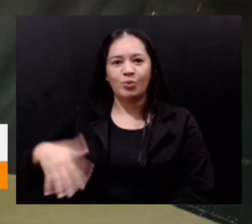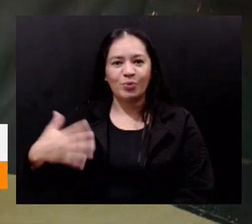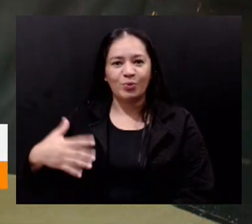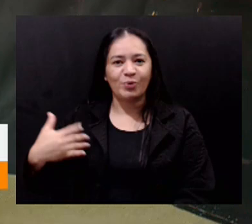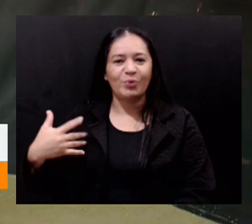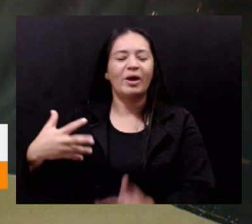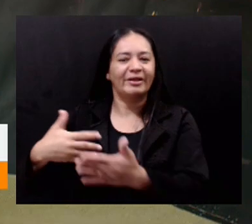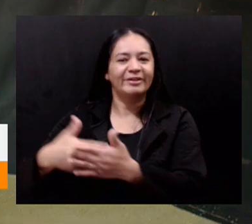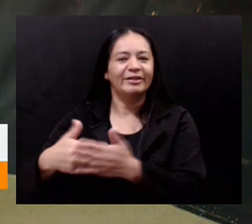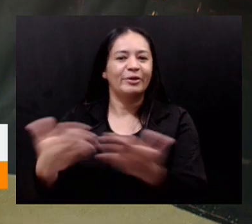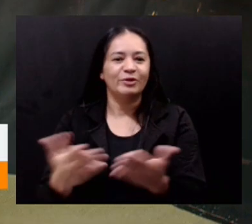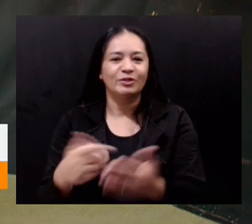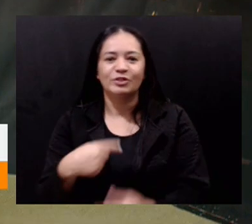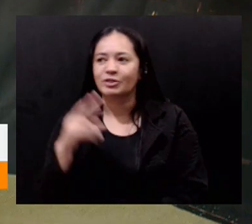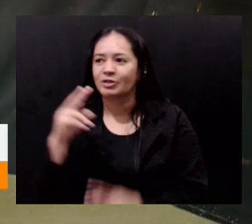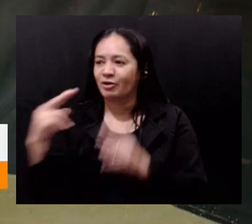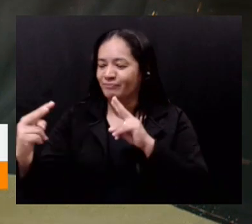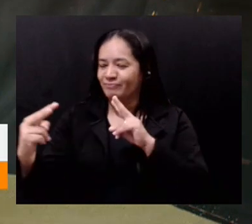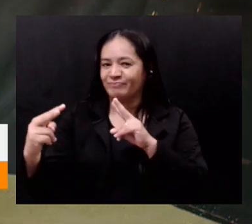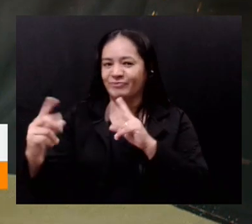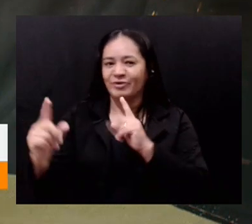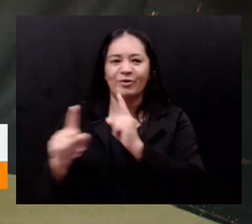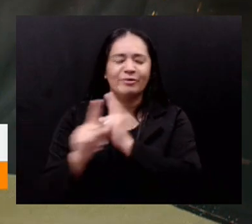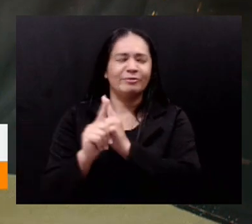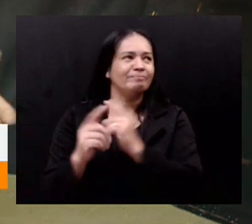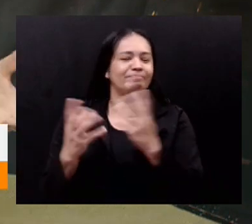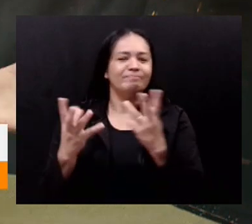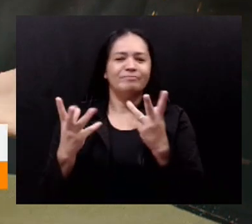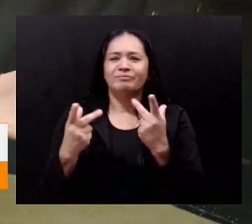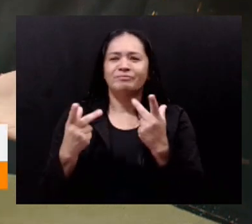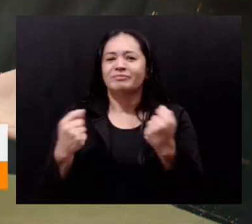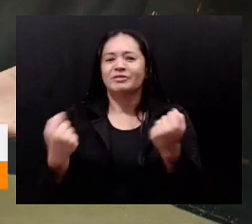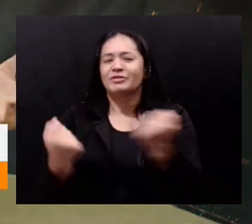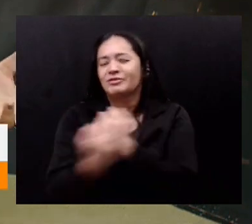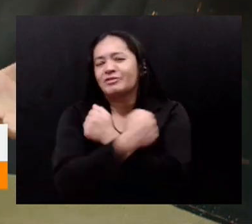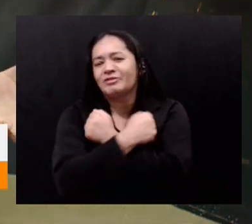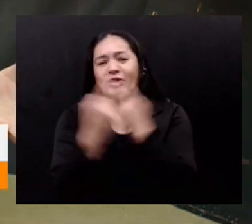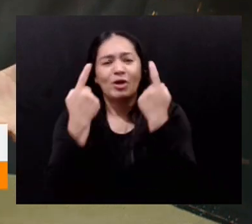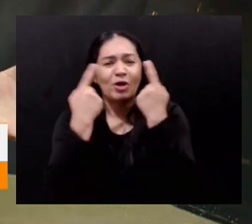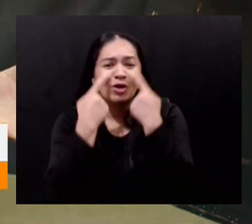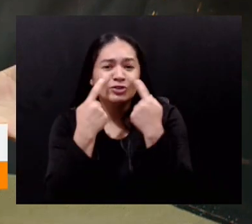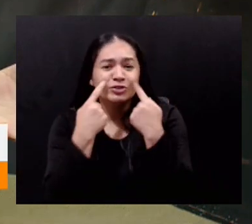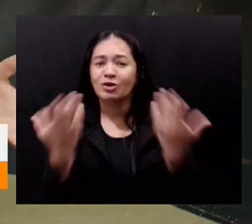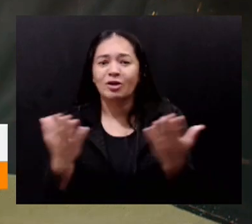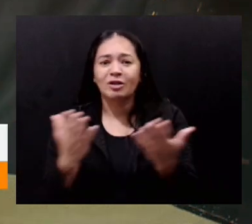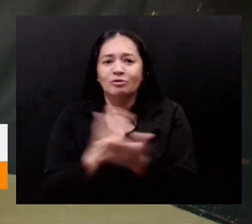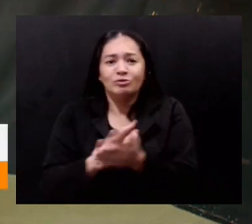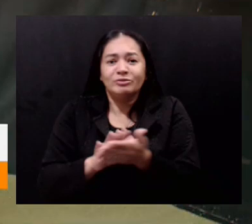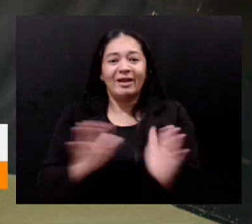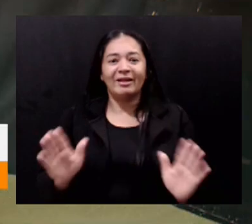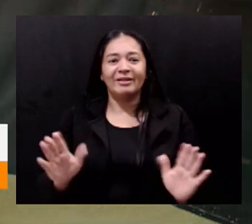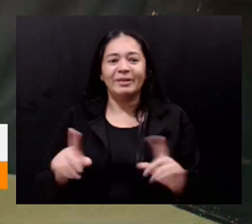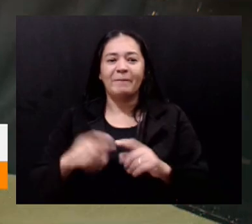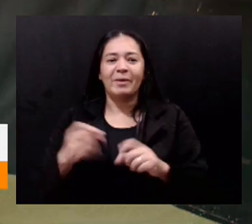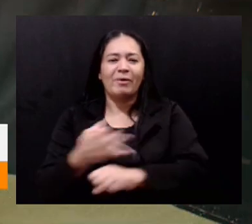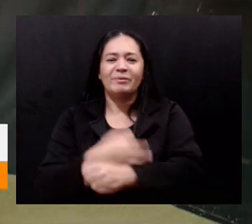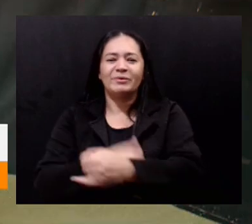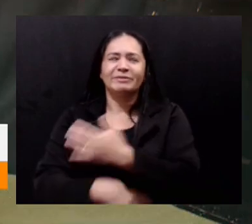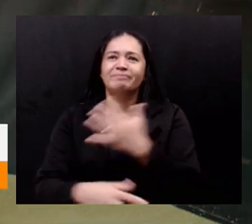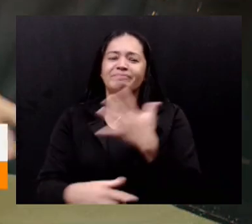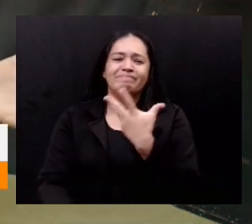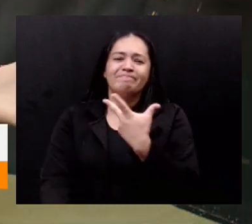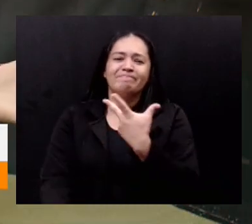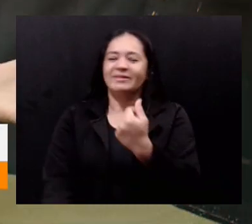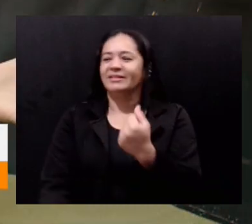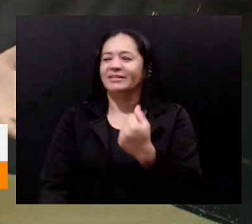vê, é impressionante, a gente se abraça e a gente começa a chorar, tipo, do nada, mas é uma emoção, é um negócio tão gostoso. Cris, te